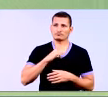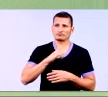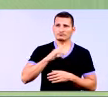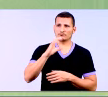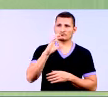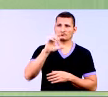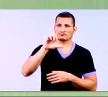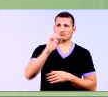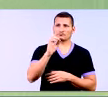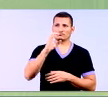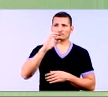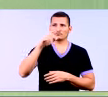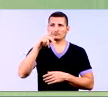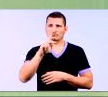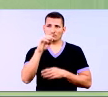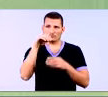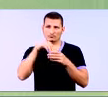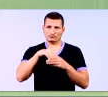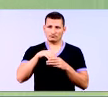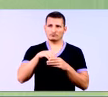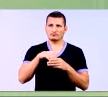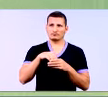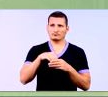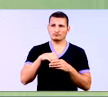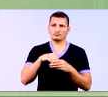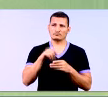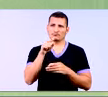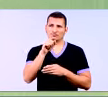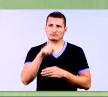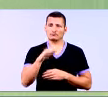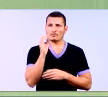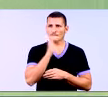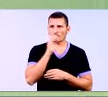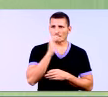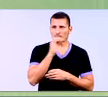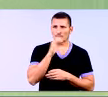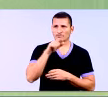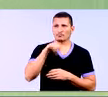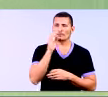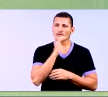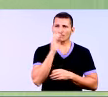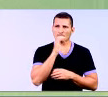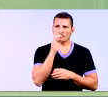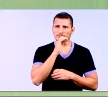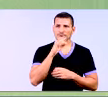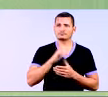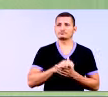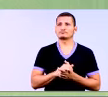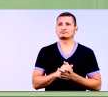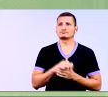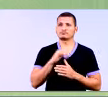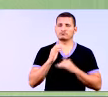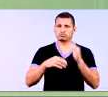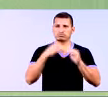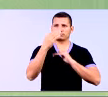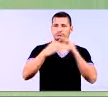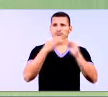funciona internamente, que esse aqui é alta velocidade, esse aqui é alto desempenho, né?